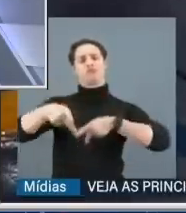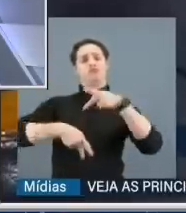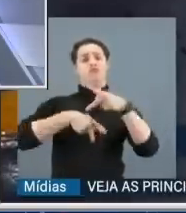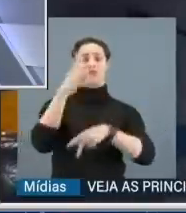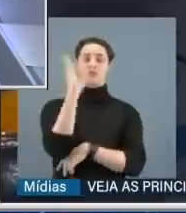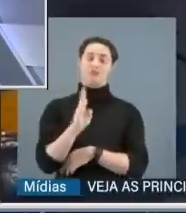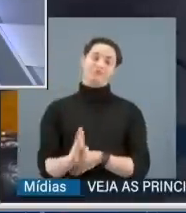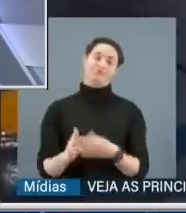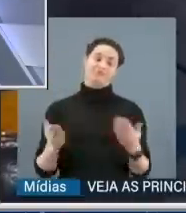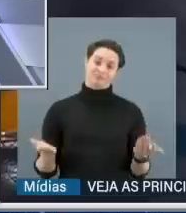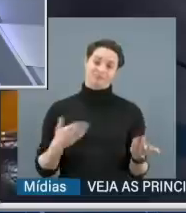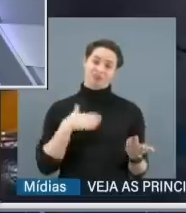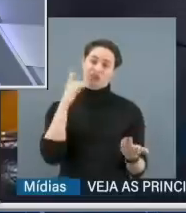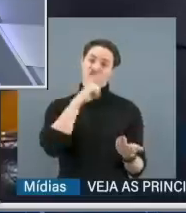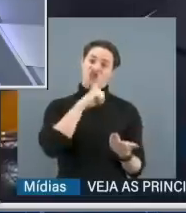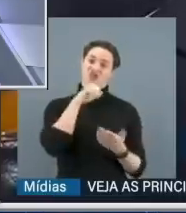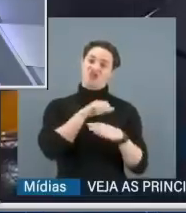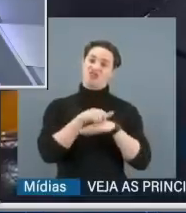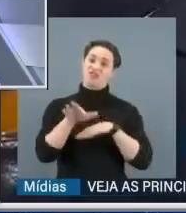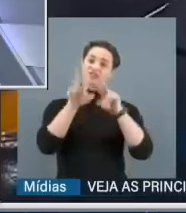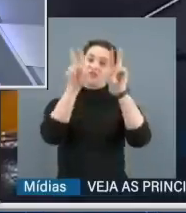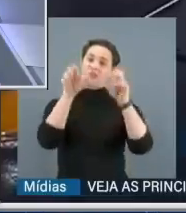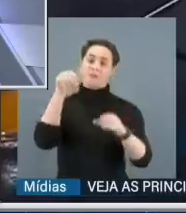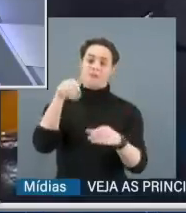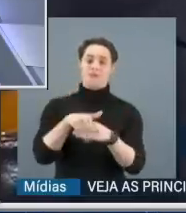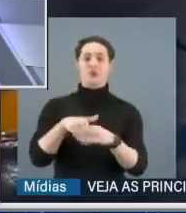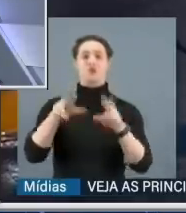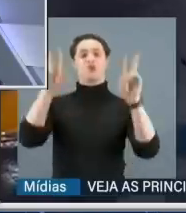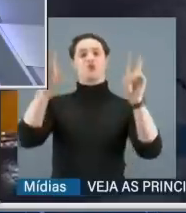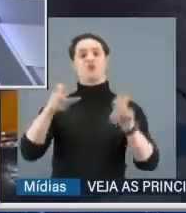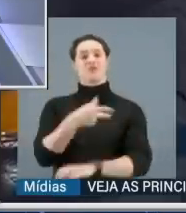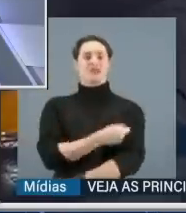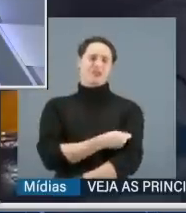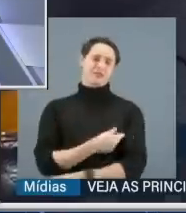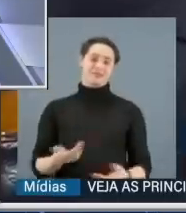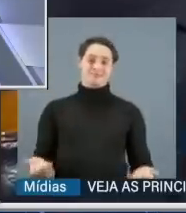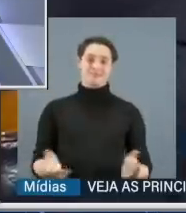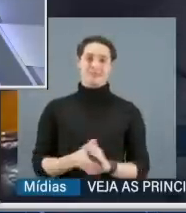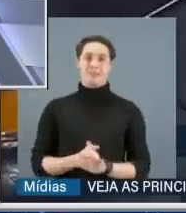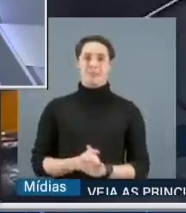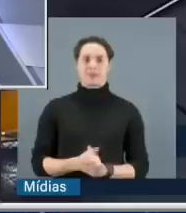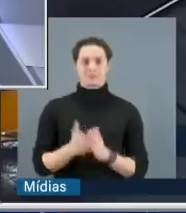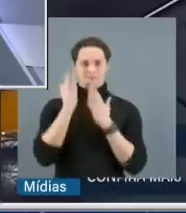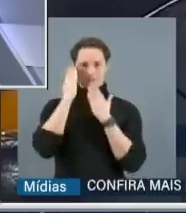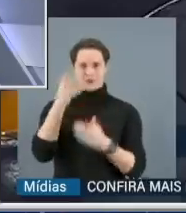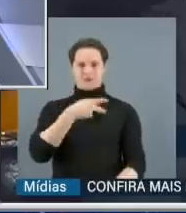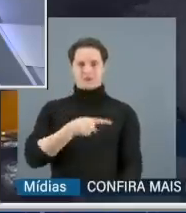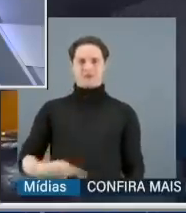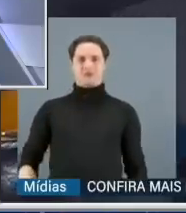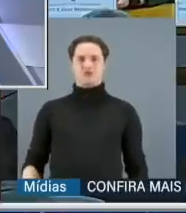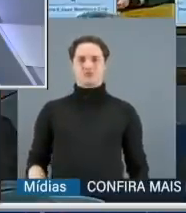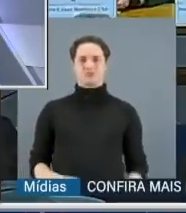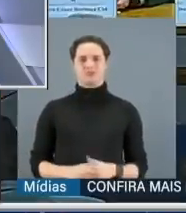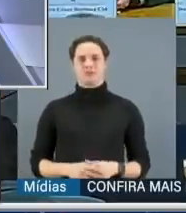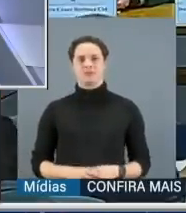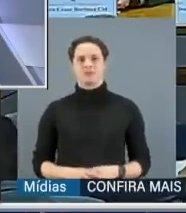que a pessoa se resguarda no direito de não responder à pergunta, aquele que prossegue